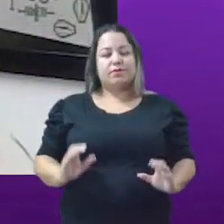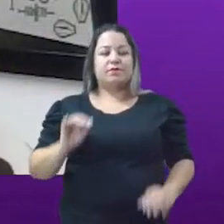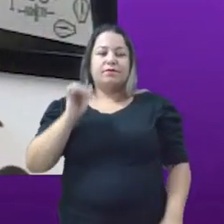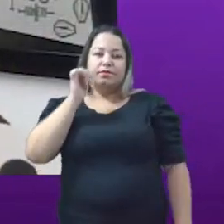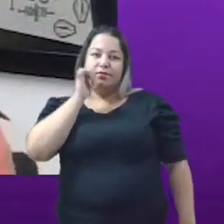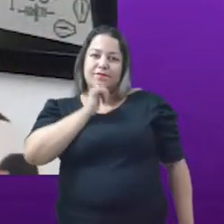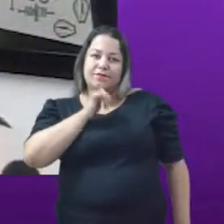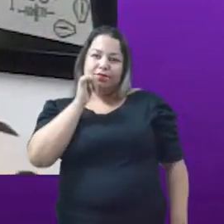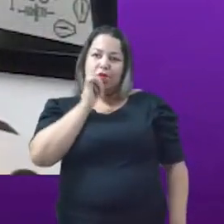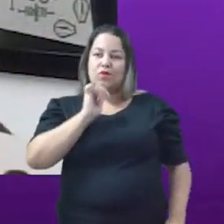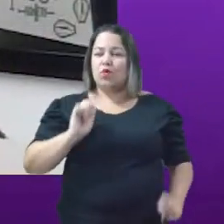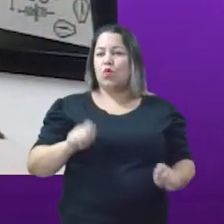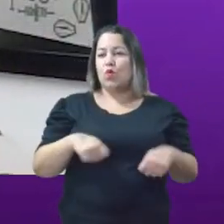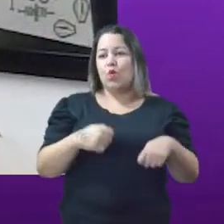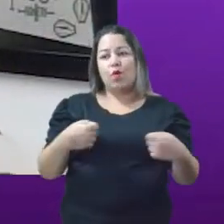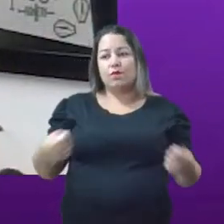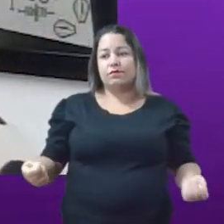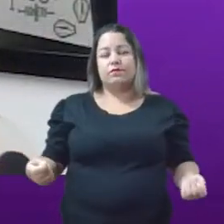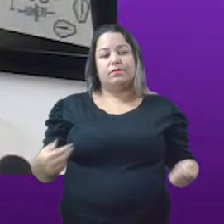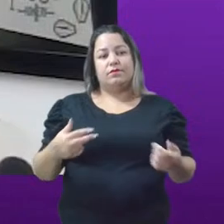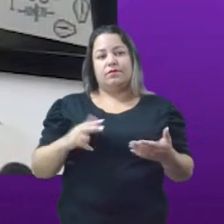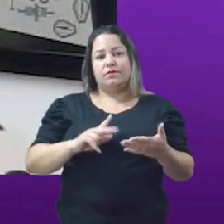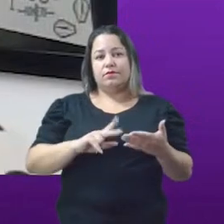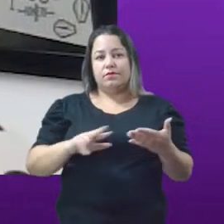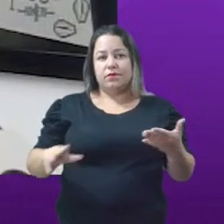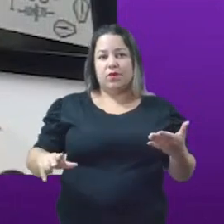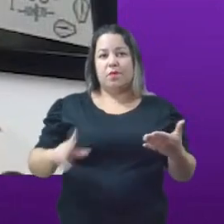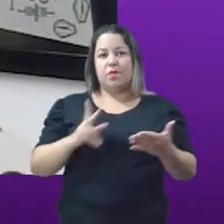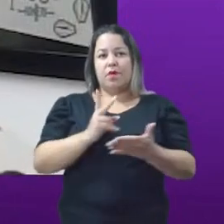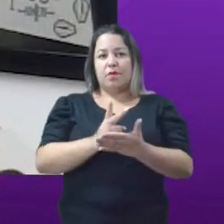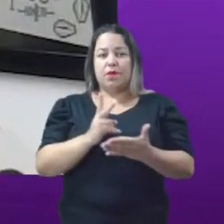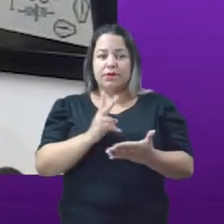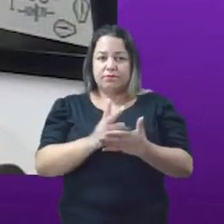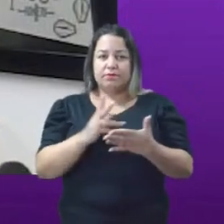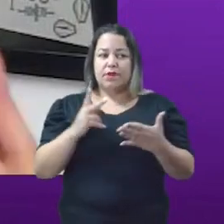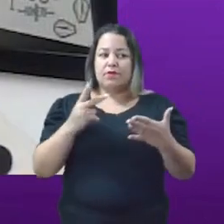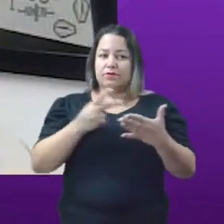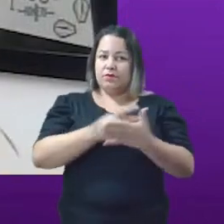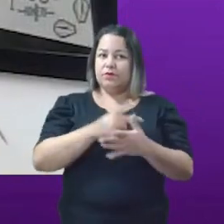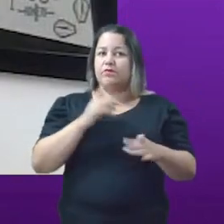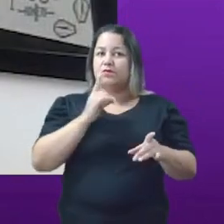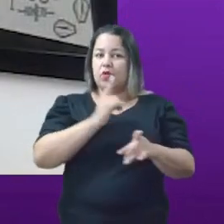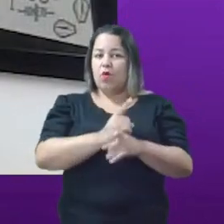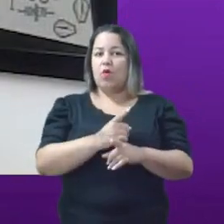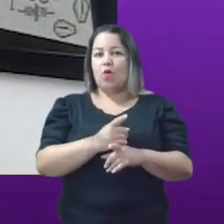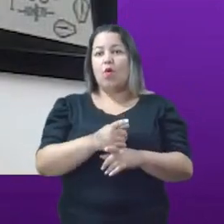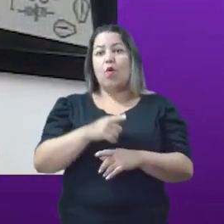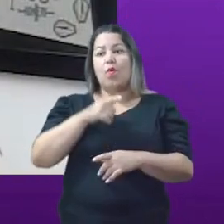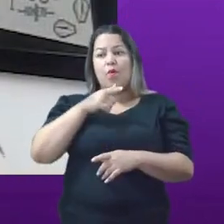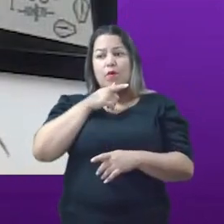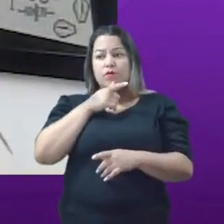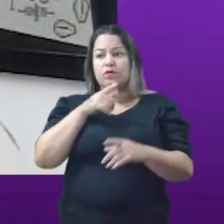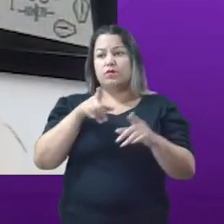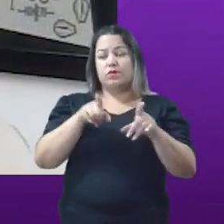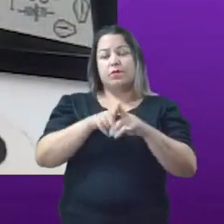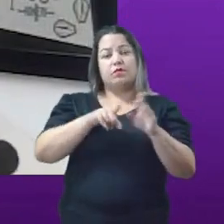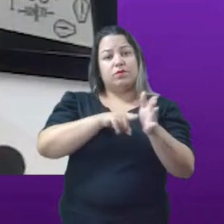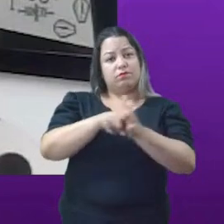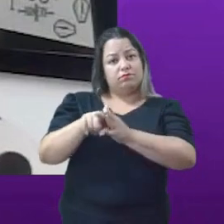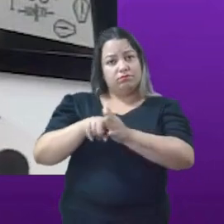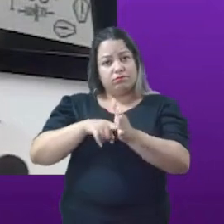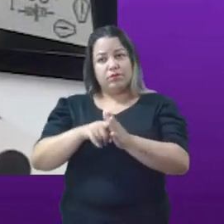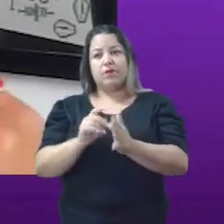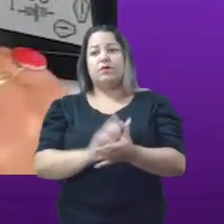os símbolos e as performances. E o mesmo acontece quando a gente identifica um pênis no exame do feto.